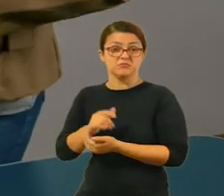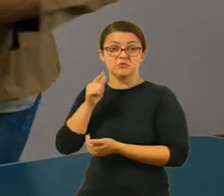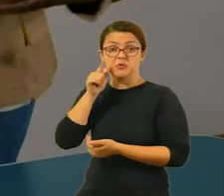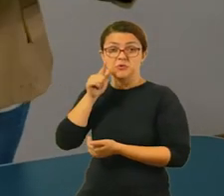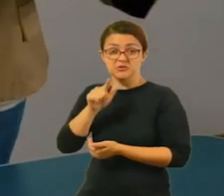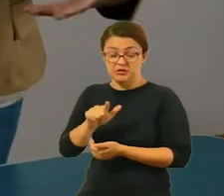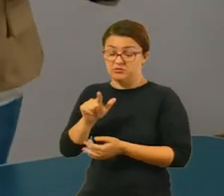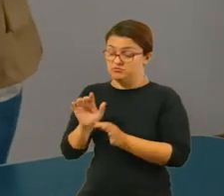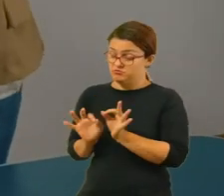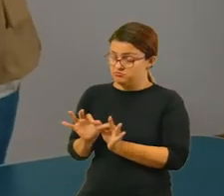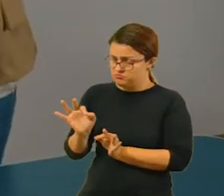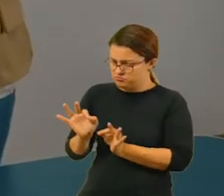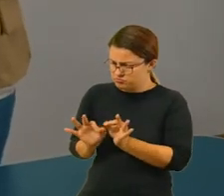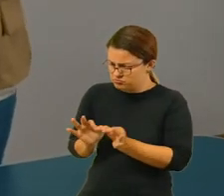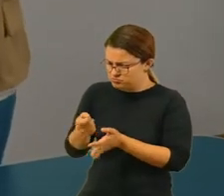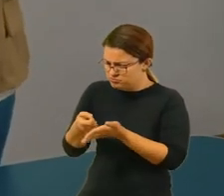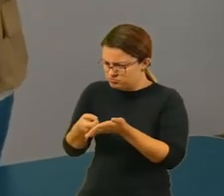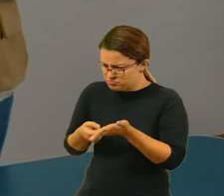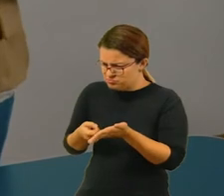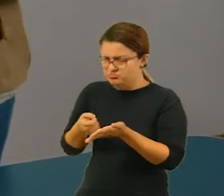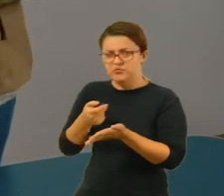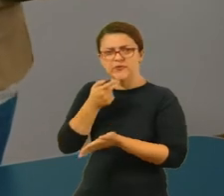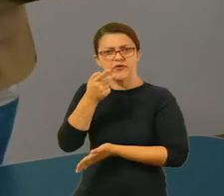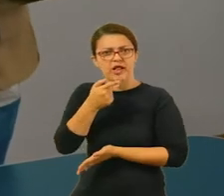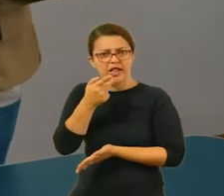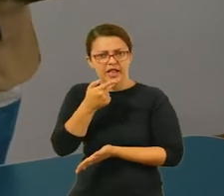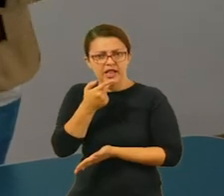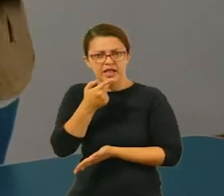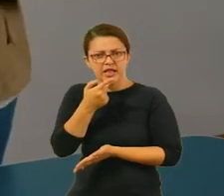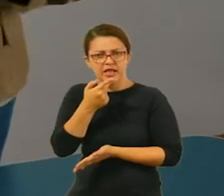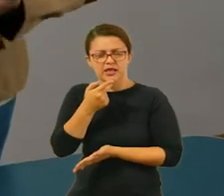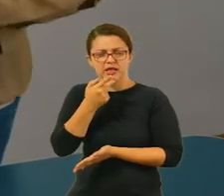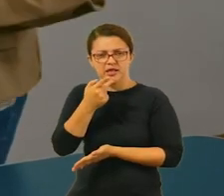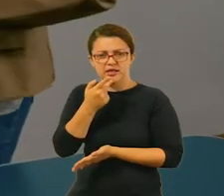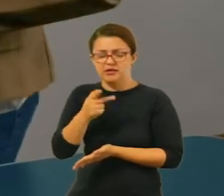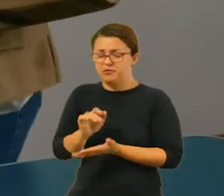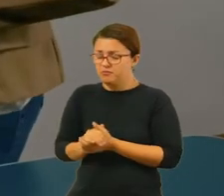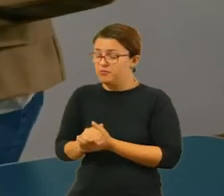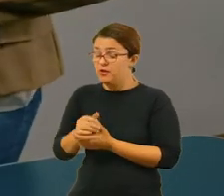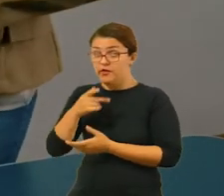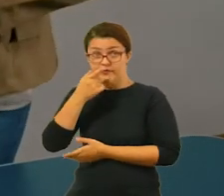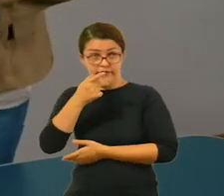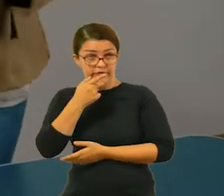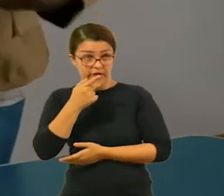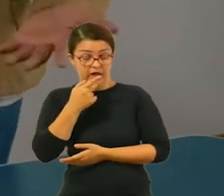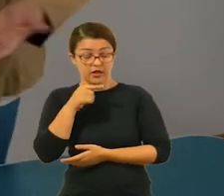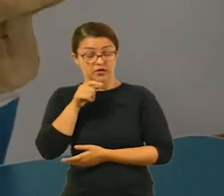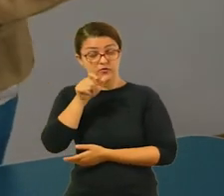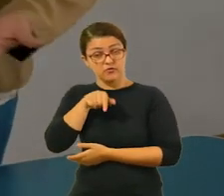se ela consegue pelo menos organizar um texto oral com a sua ajuda, você faz a